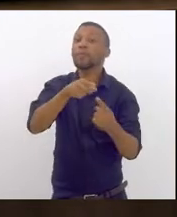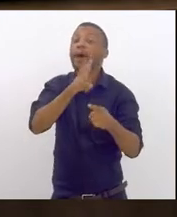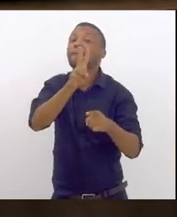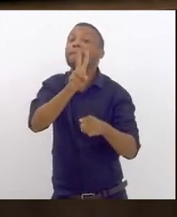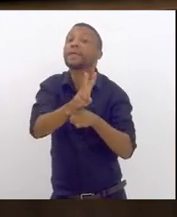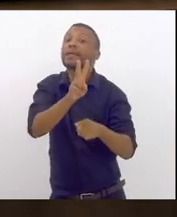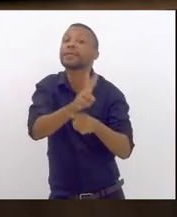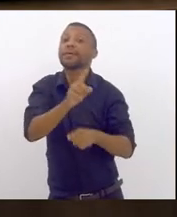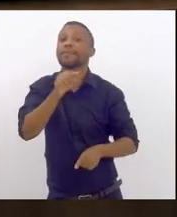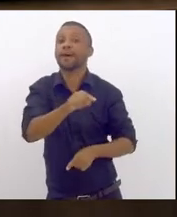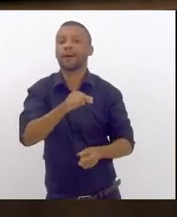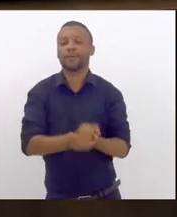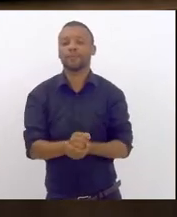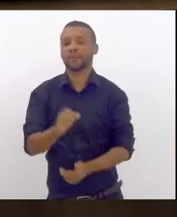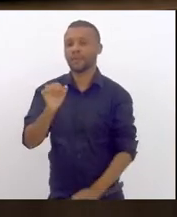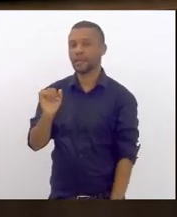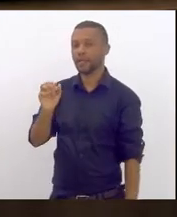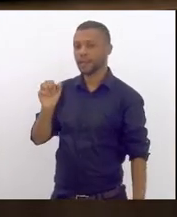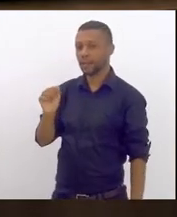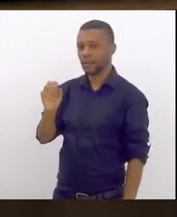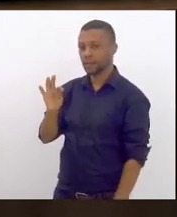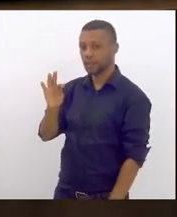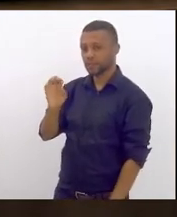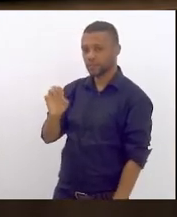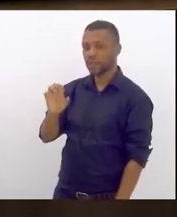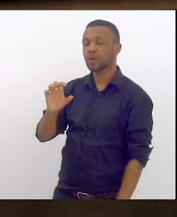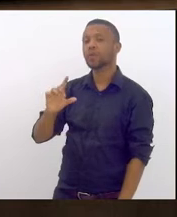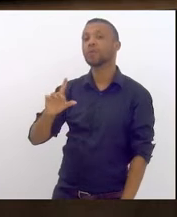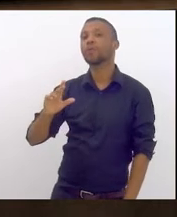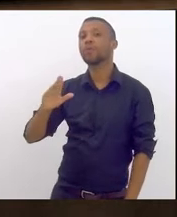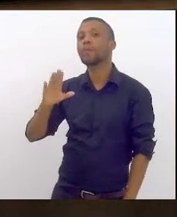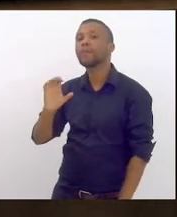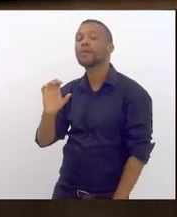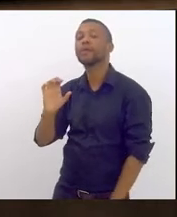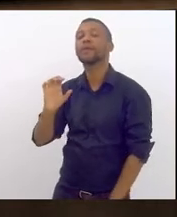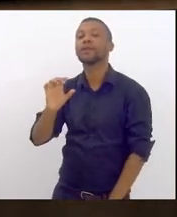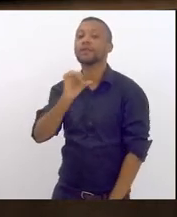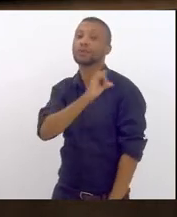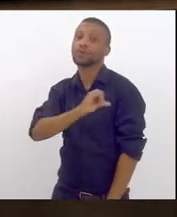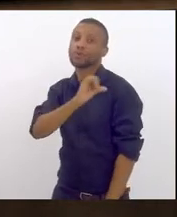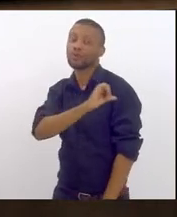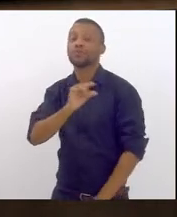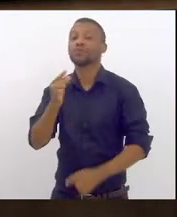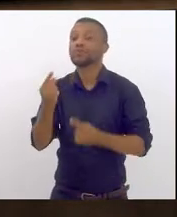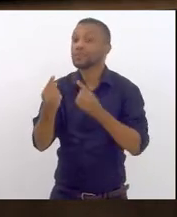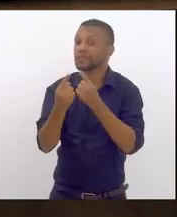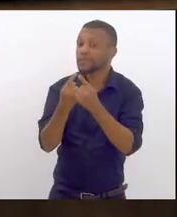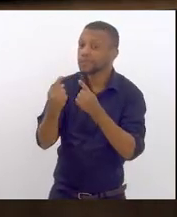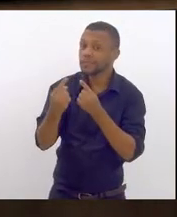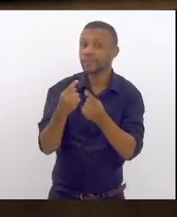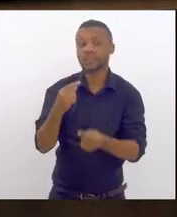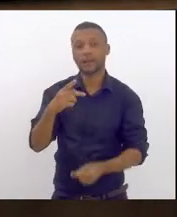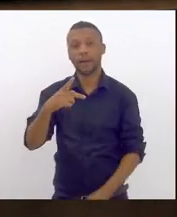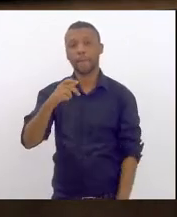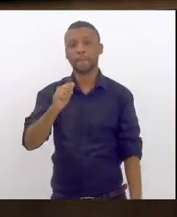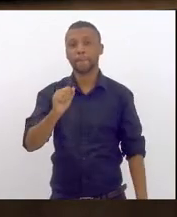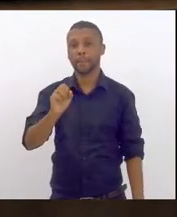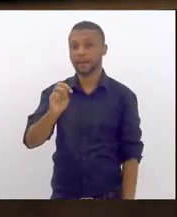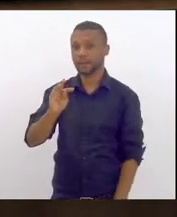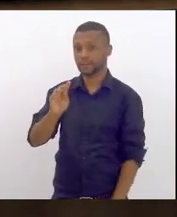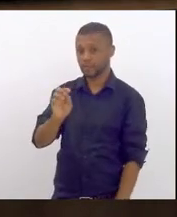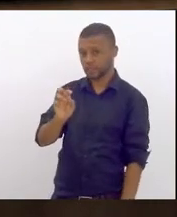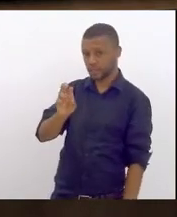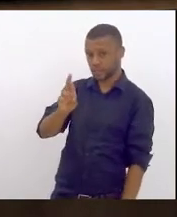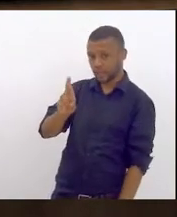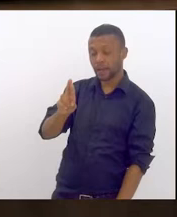preservação, o Iate Clube do Rio de Janeiro, situado na Avenida Pasteur, 333,